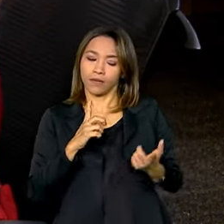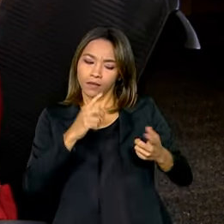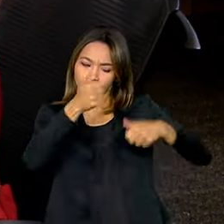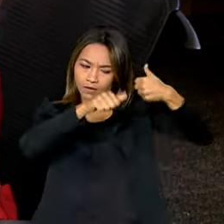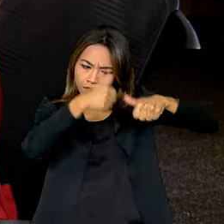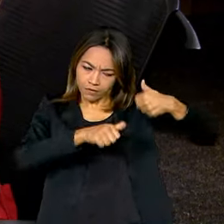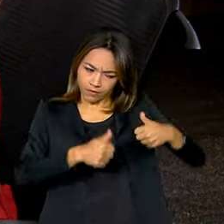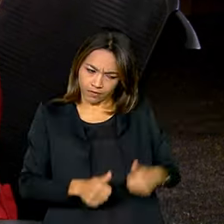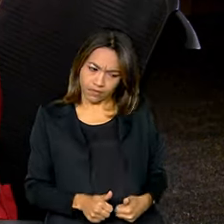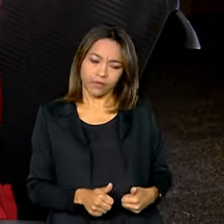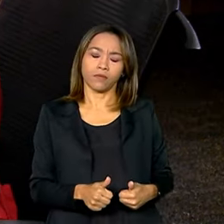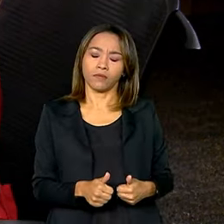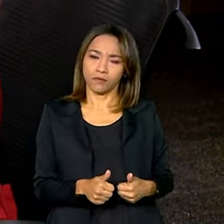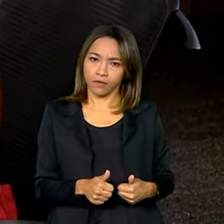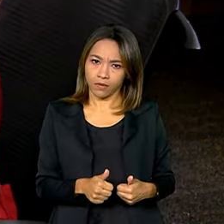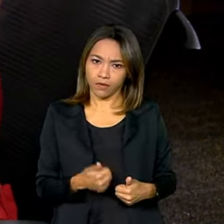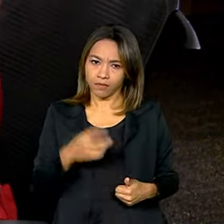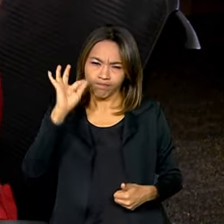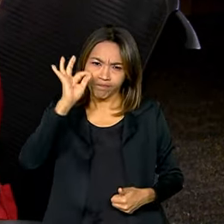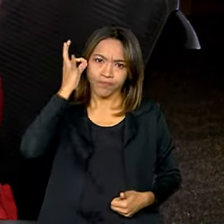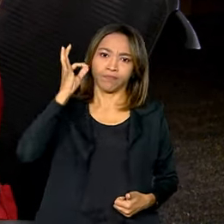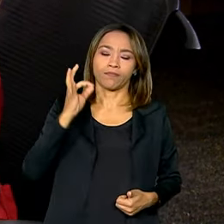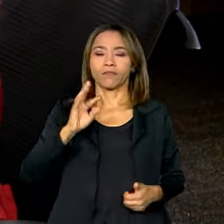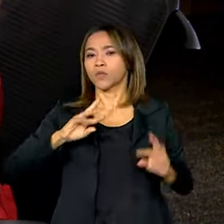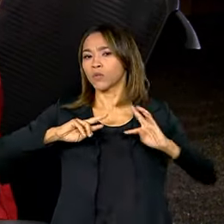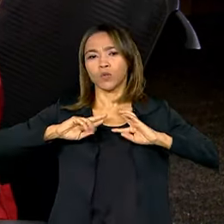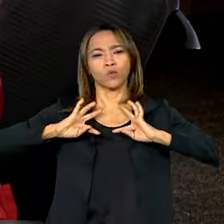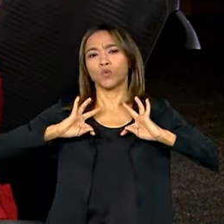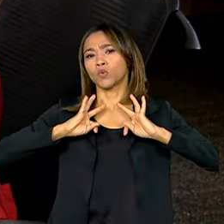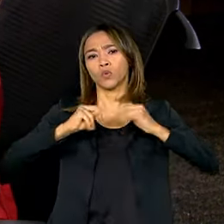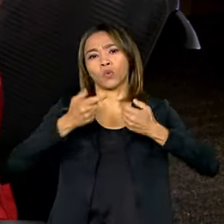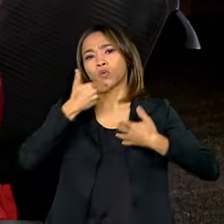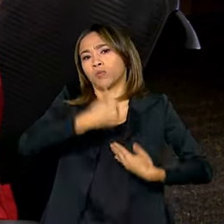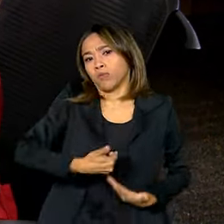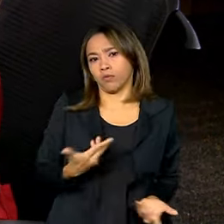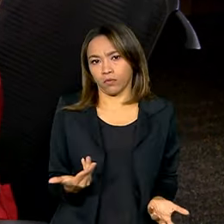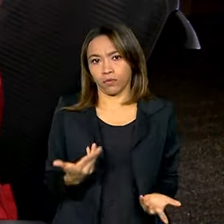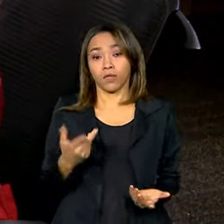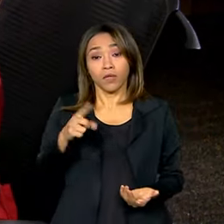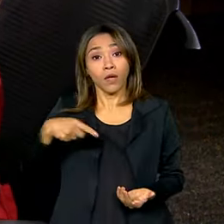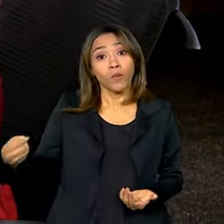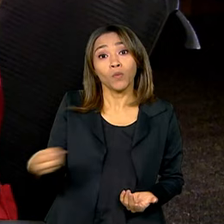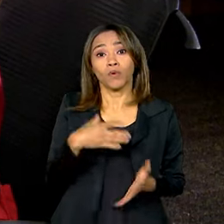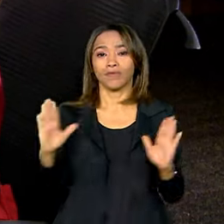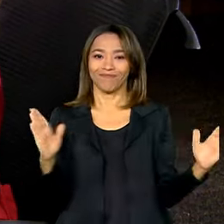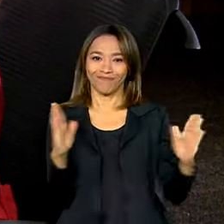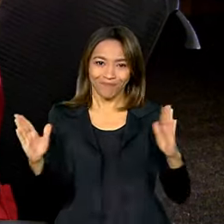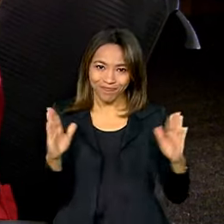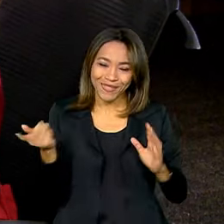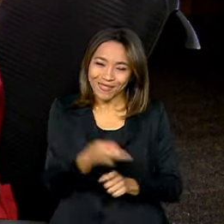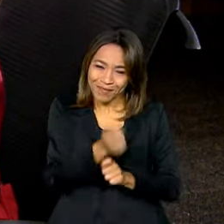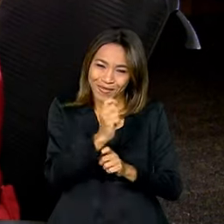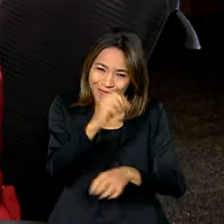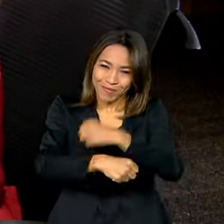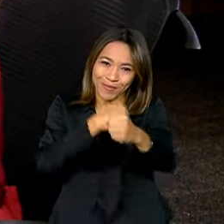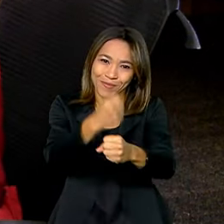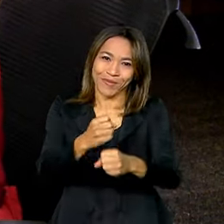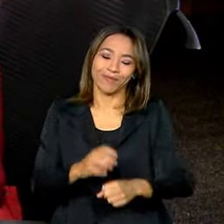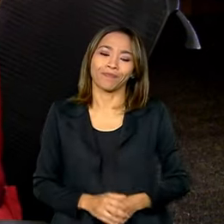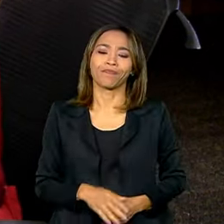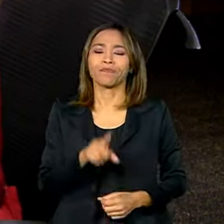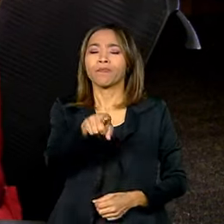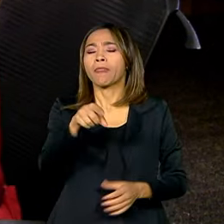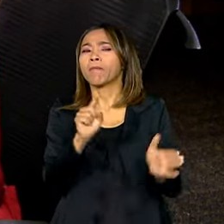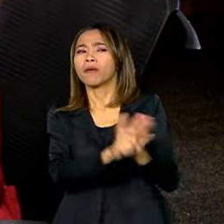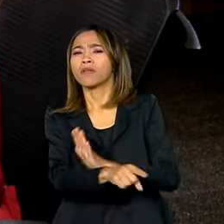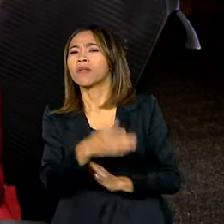forma imediata todas as solicitações. Então, será um novo momento na pesca a partir do ano que vem. Para o pescador que